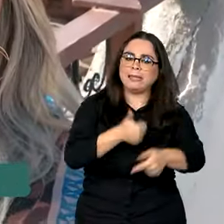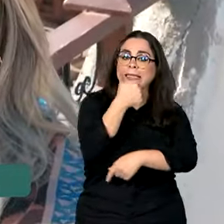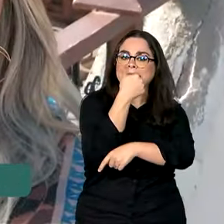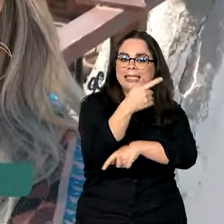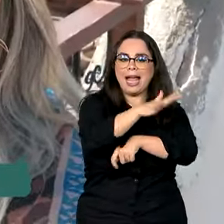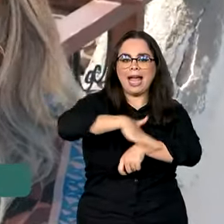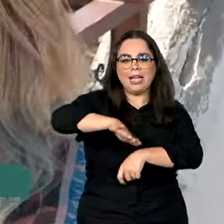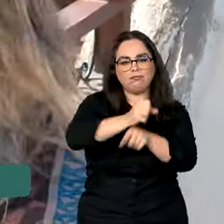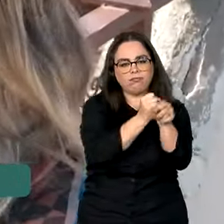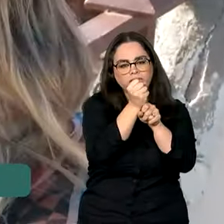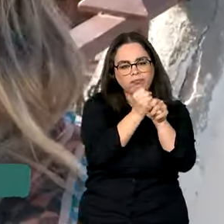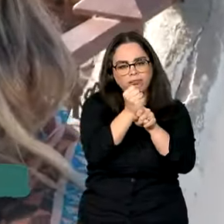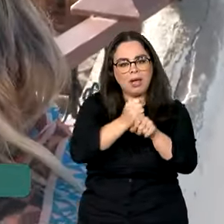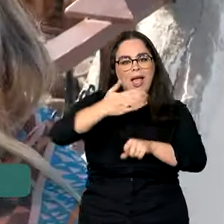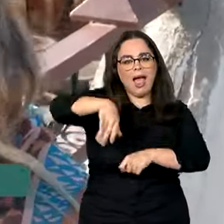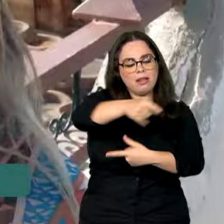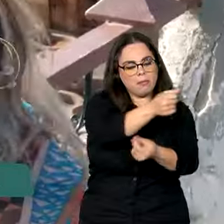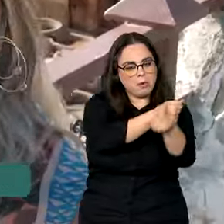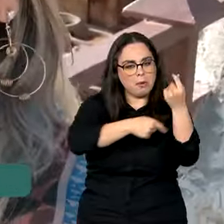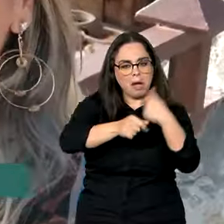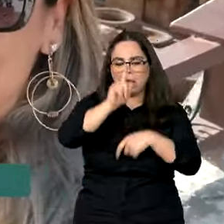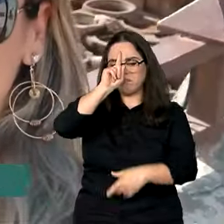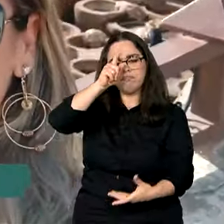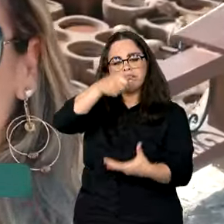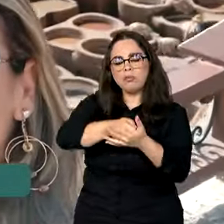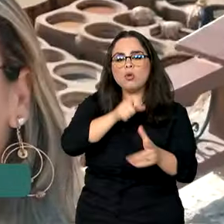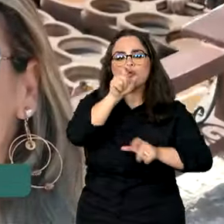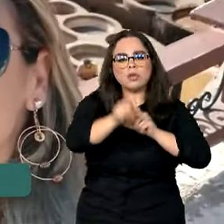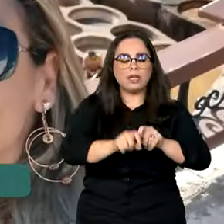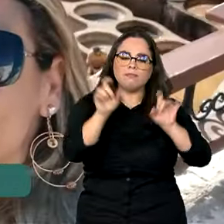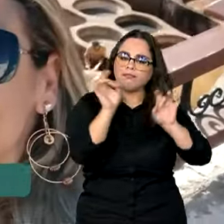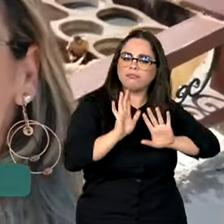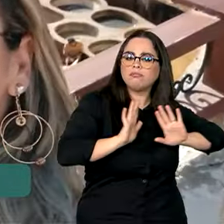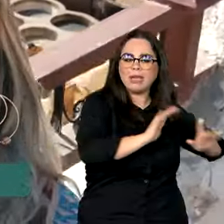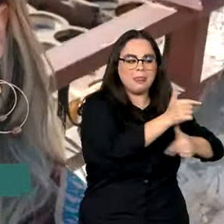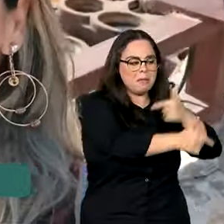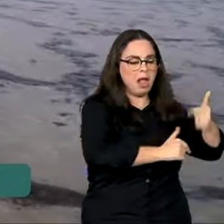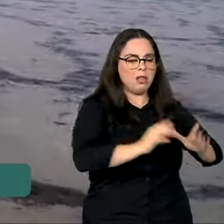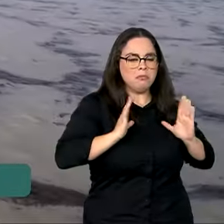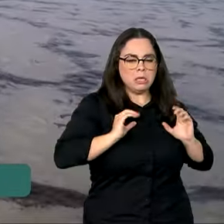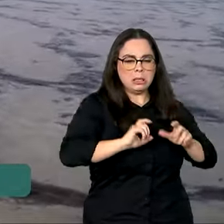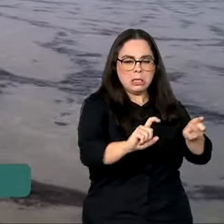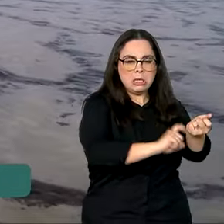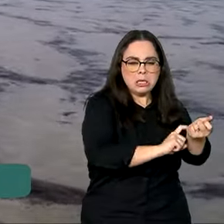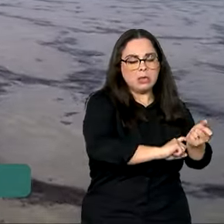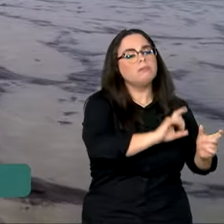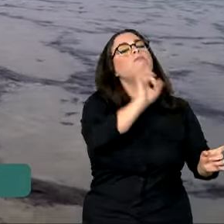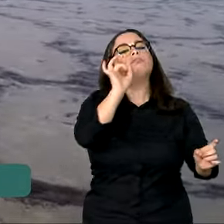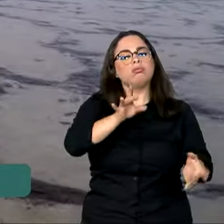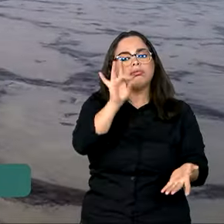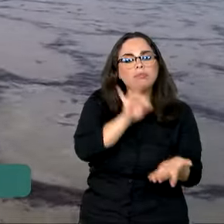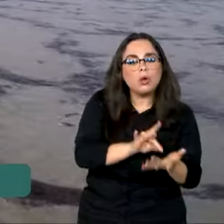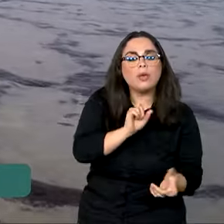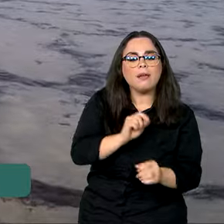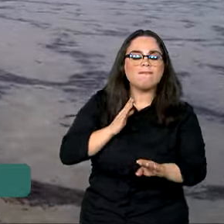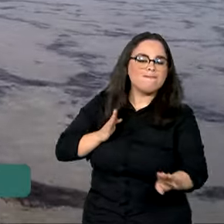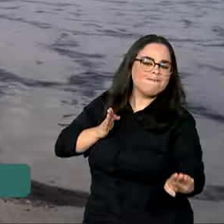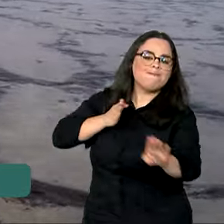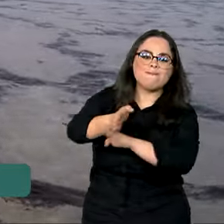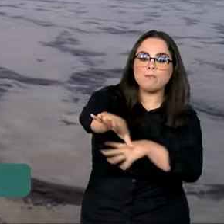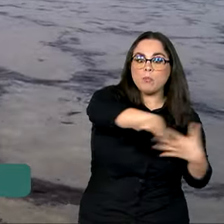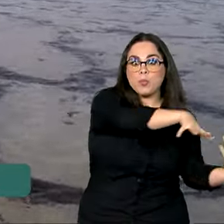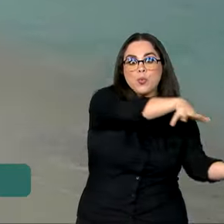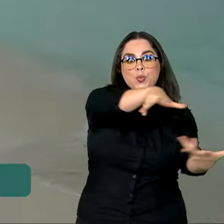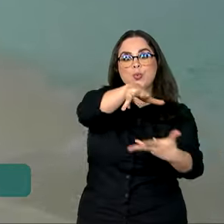17 anos no mercado financeiro, ela decidiu dar folga ao estresse e, literalmente, foi dar uma volta ao